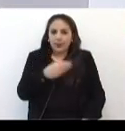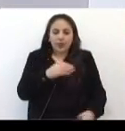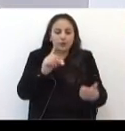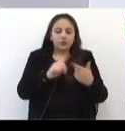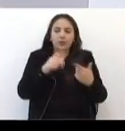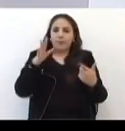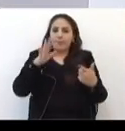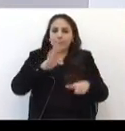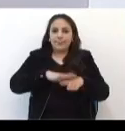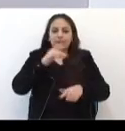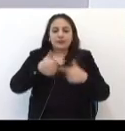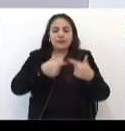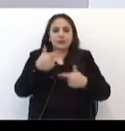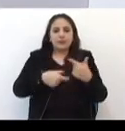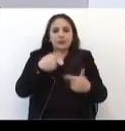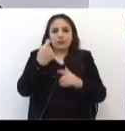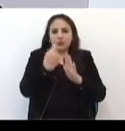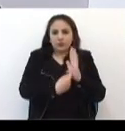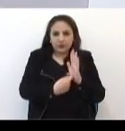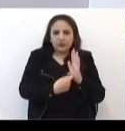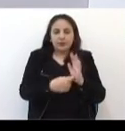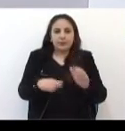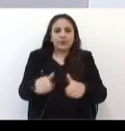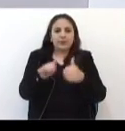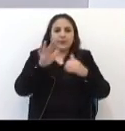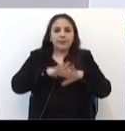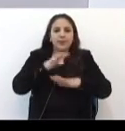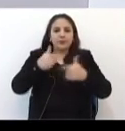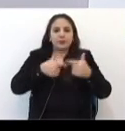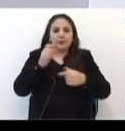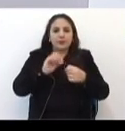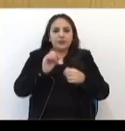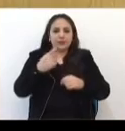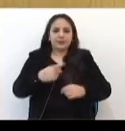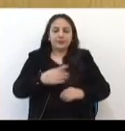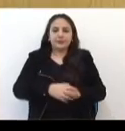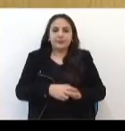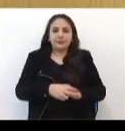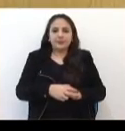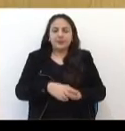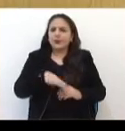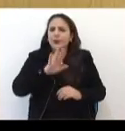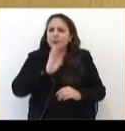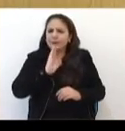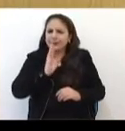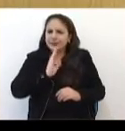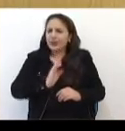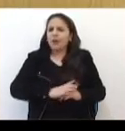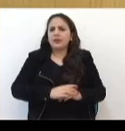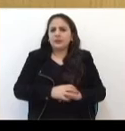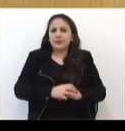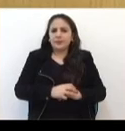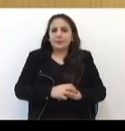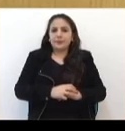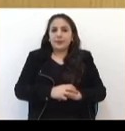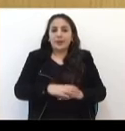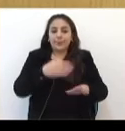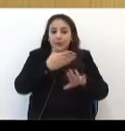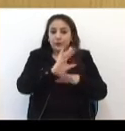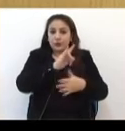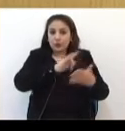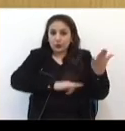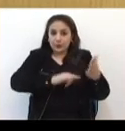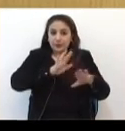mais servidores para qualificar cada vez mais esse trabalho que é realizado. Por coincidência, a aprovação do documento